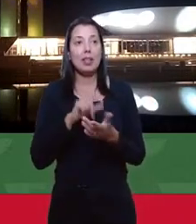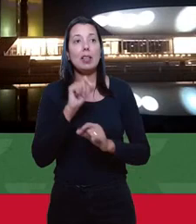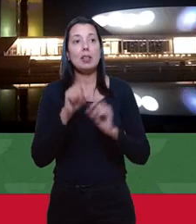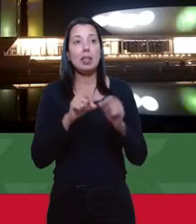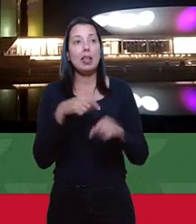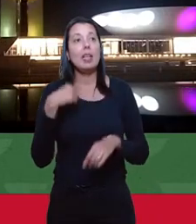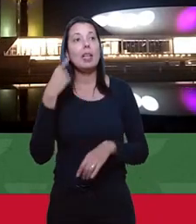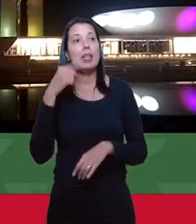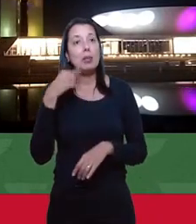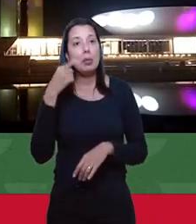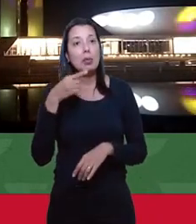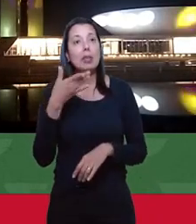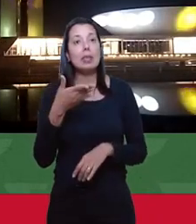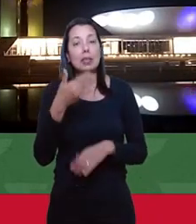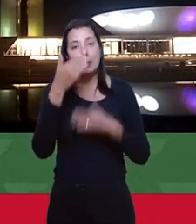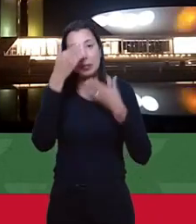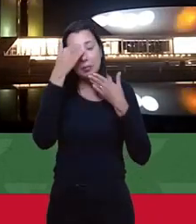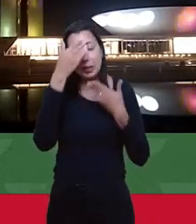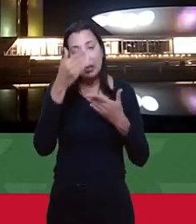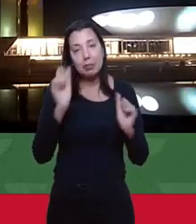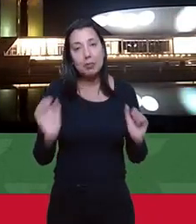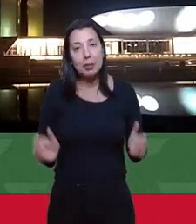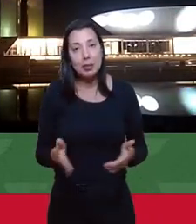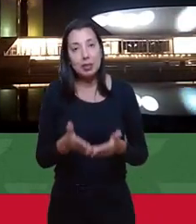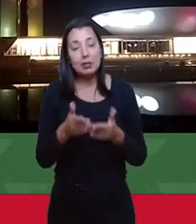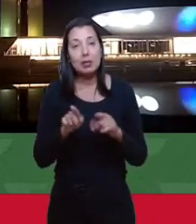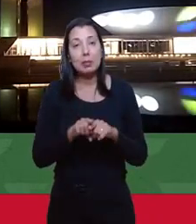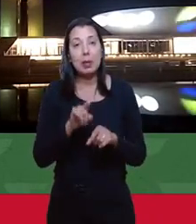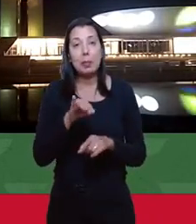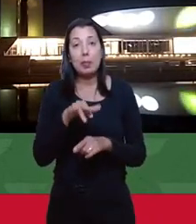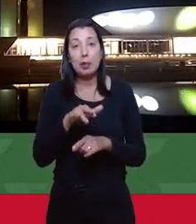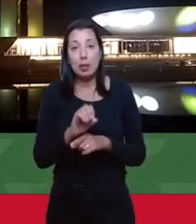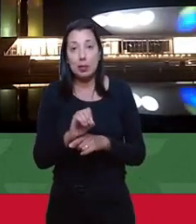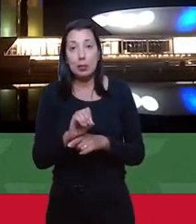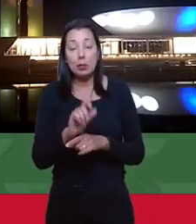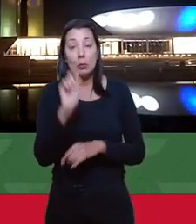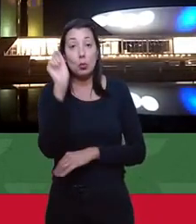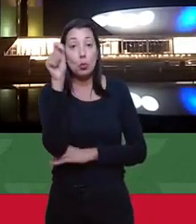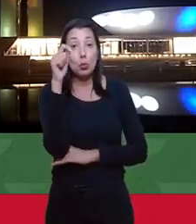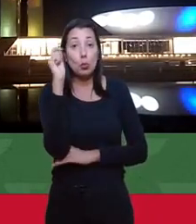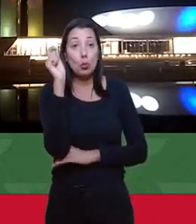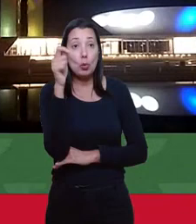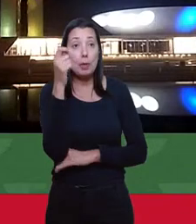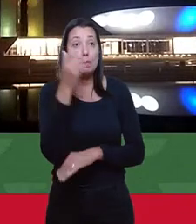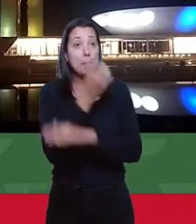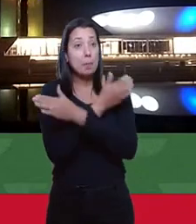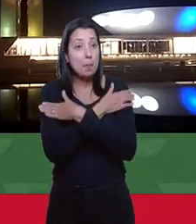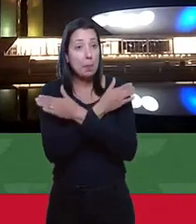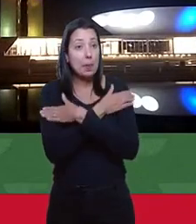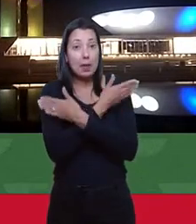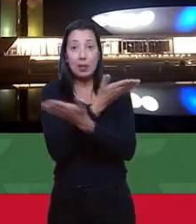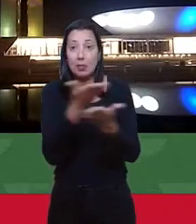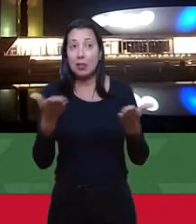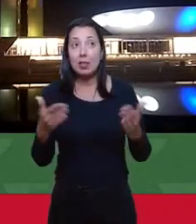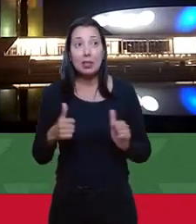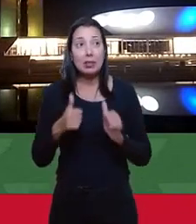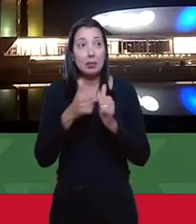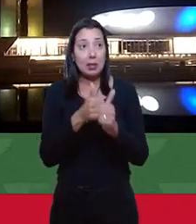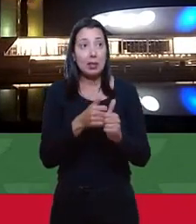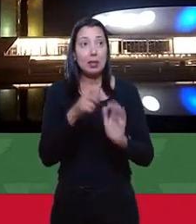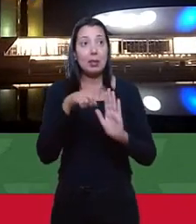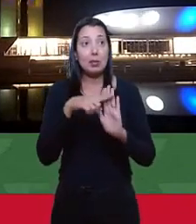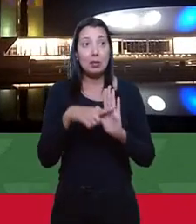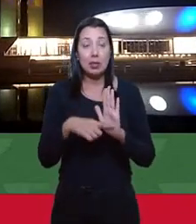ao deputado Elvino Bongás, obrigado pela iniciativa, do Pedrinho Echa, lá de Alecrim, no interior do Rio Grande do Sul. Grande abraço a todos vocês que acompanharam. Esse é o